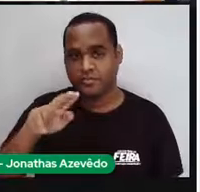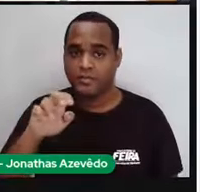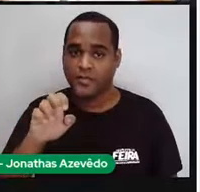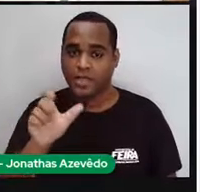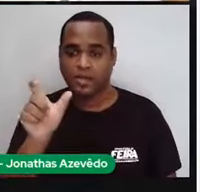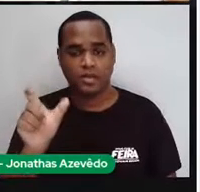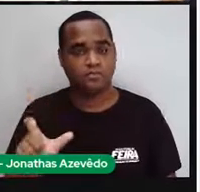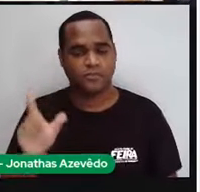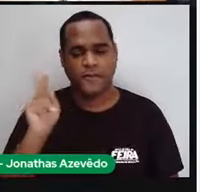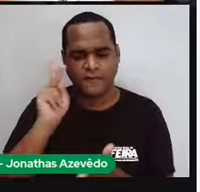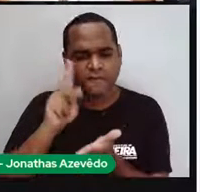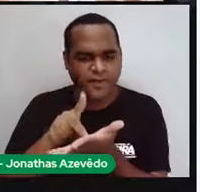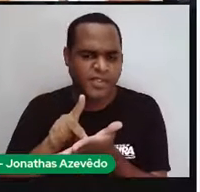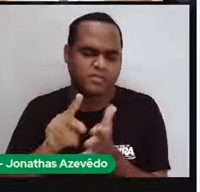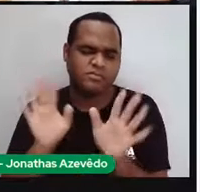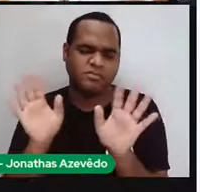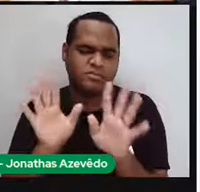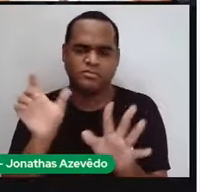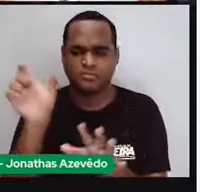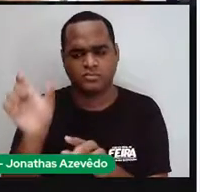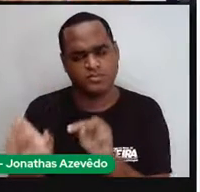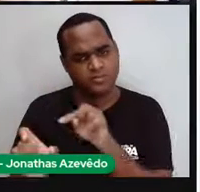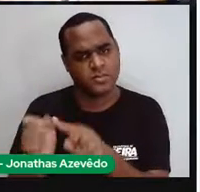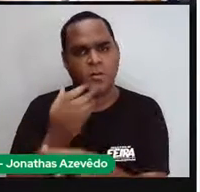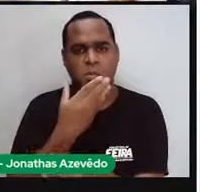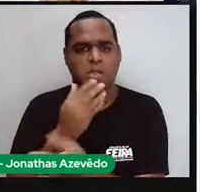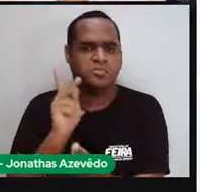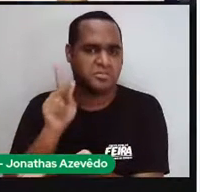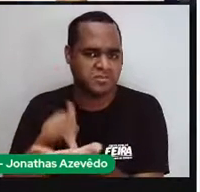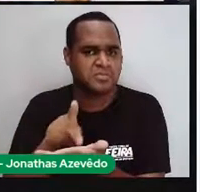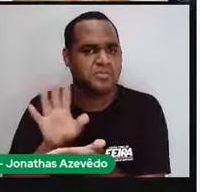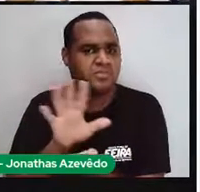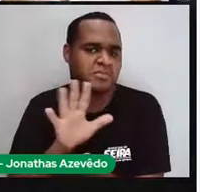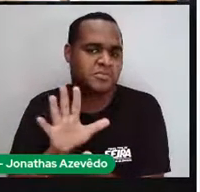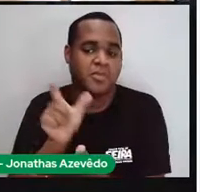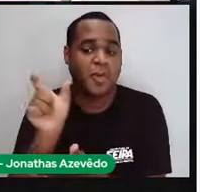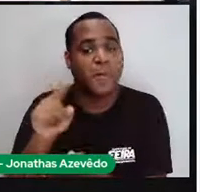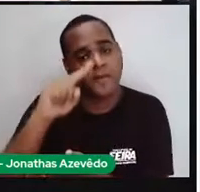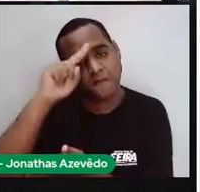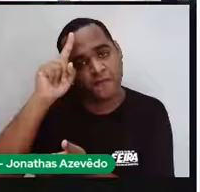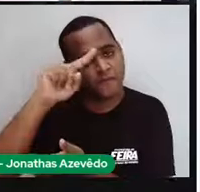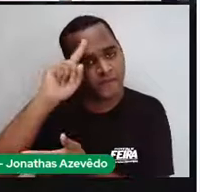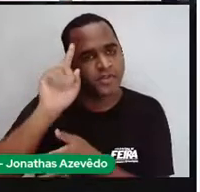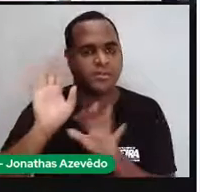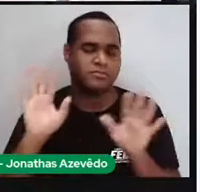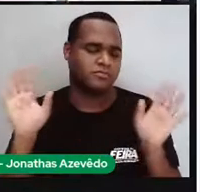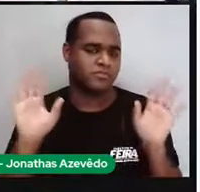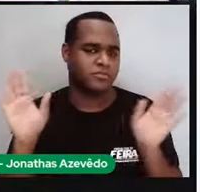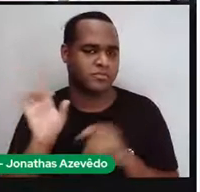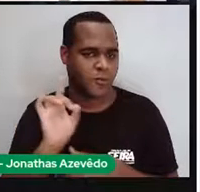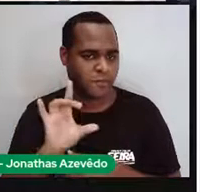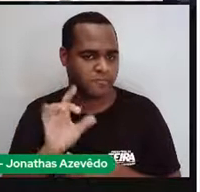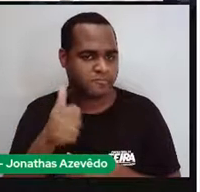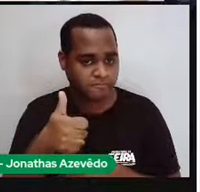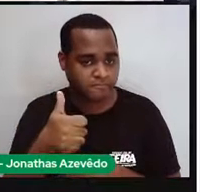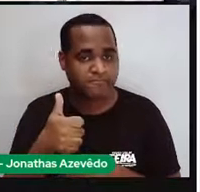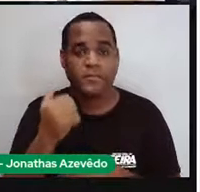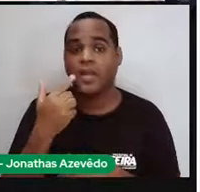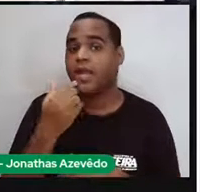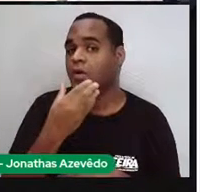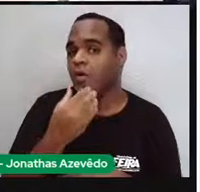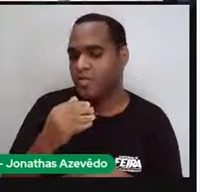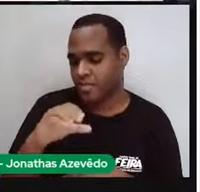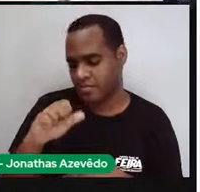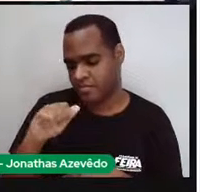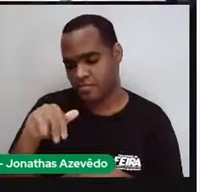é um personagem fictício não é um personagem real tá é um personagem aqui inventado para nossa situação estão supondo